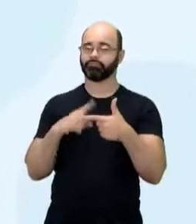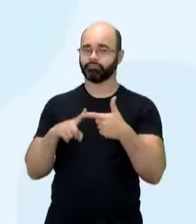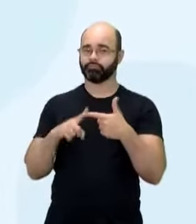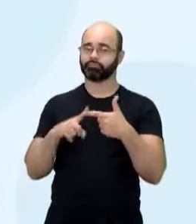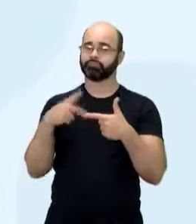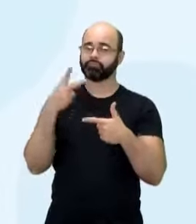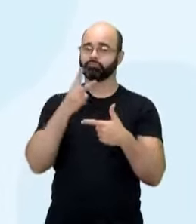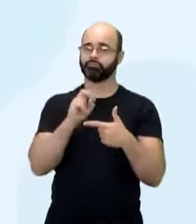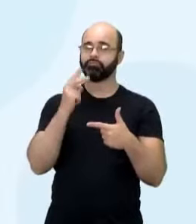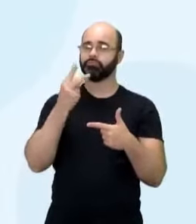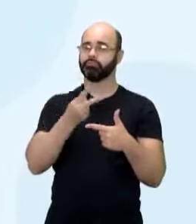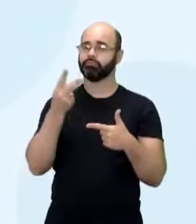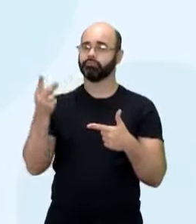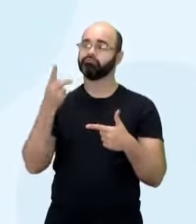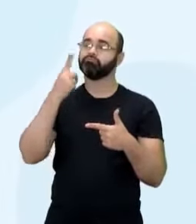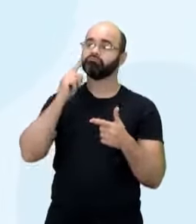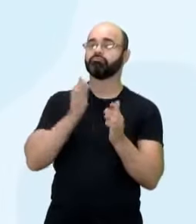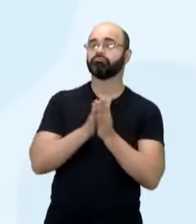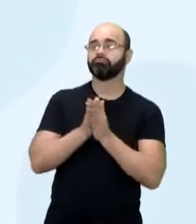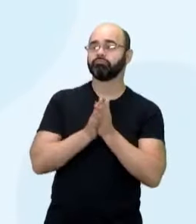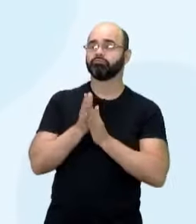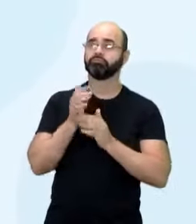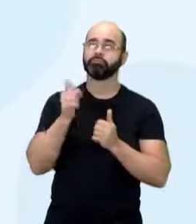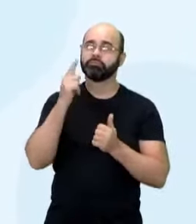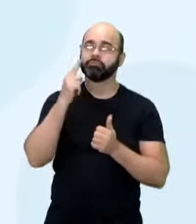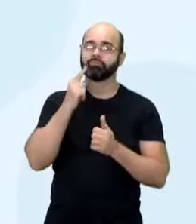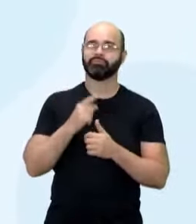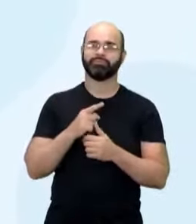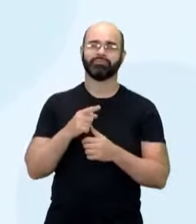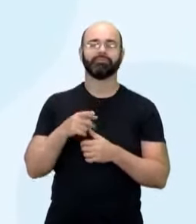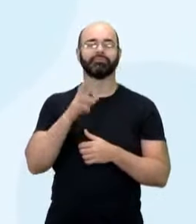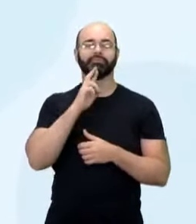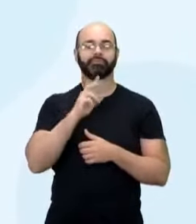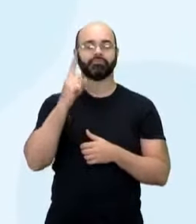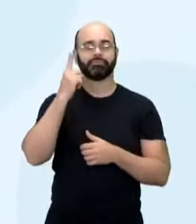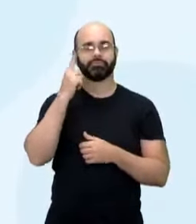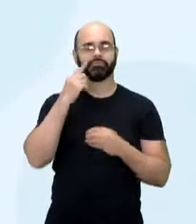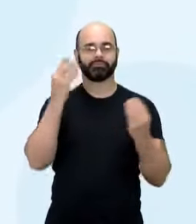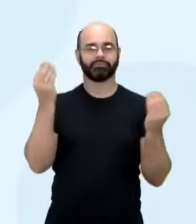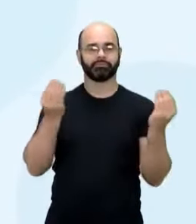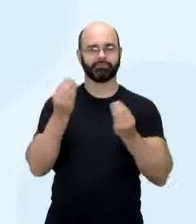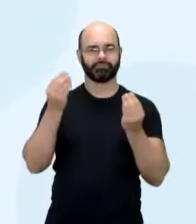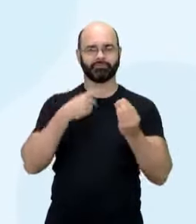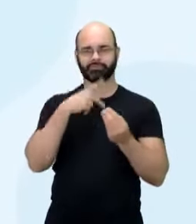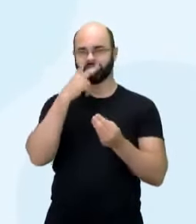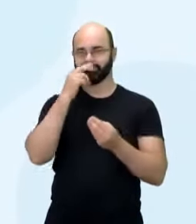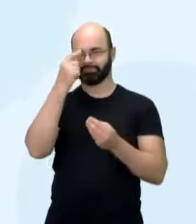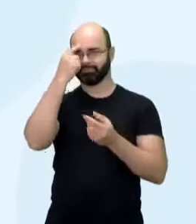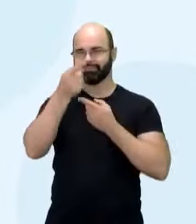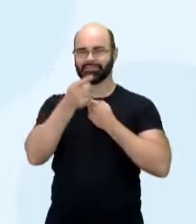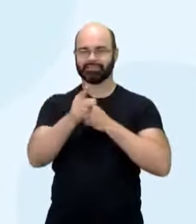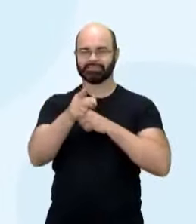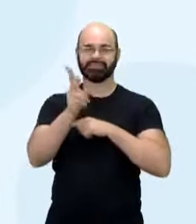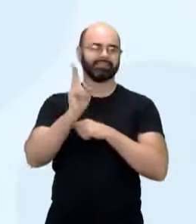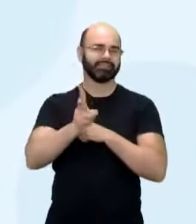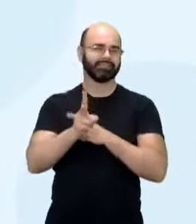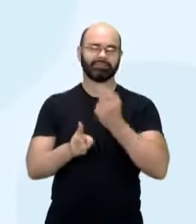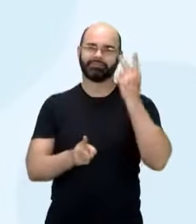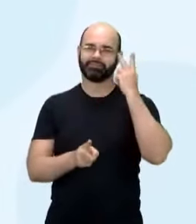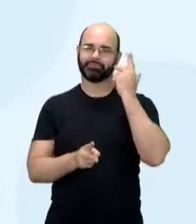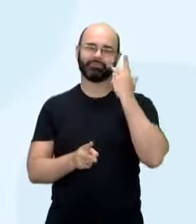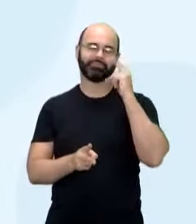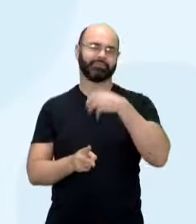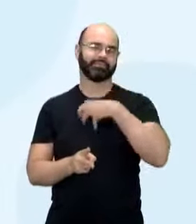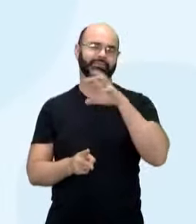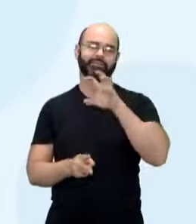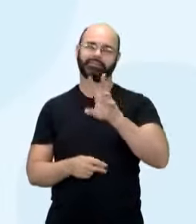de 2022 e responder algumas questões. Vamos lá? Sempre a problematização e a provocação no caminho, né, gente? É muito